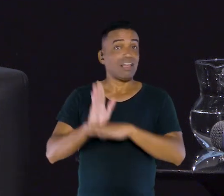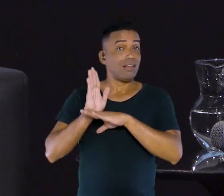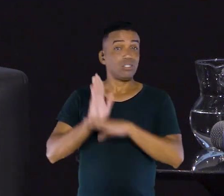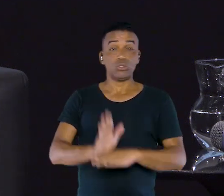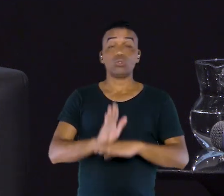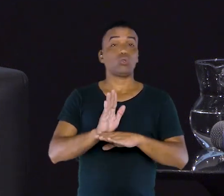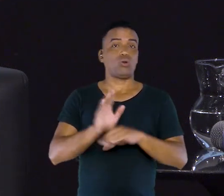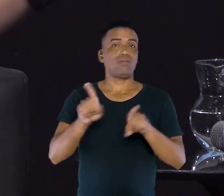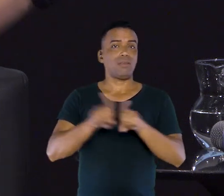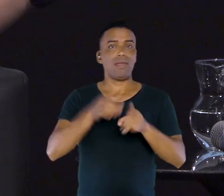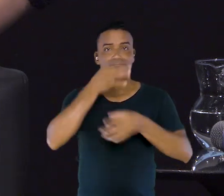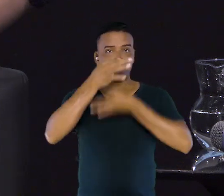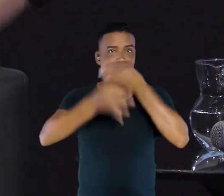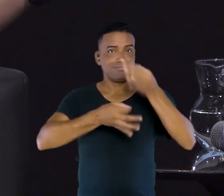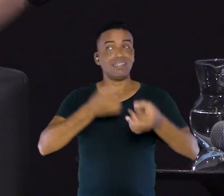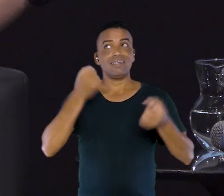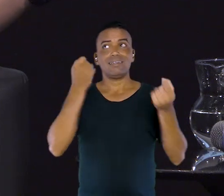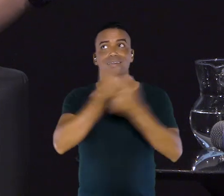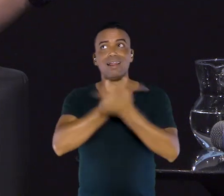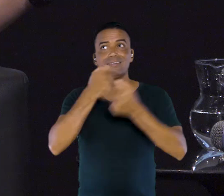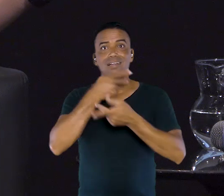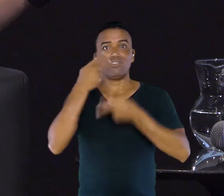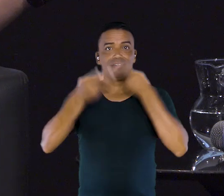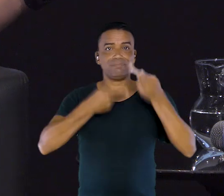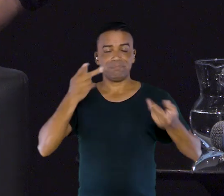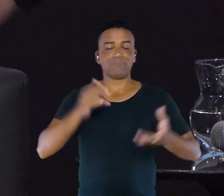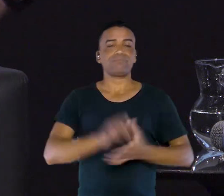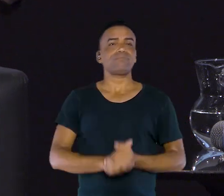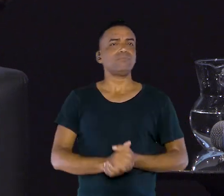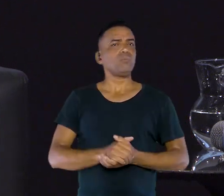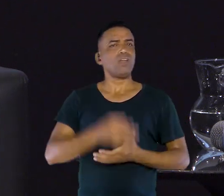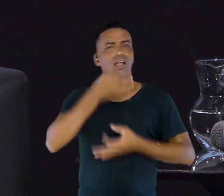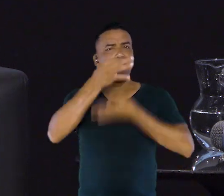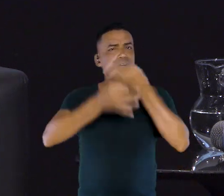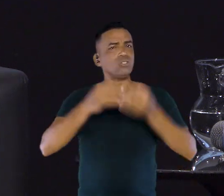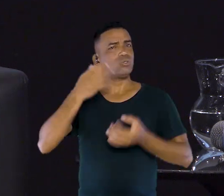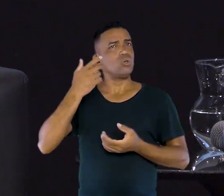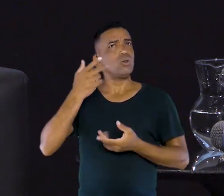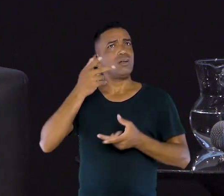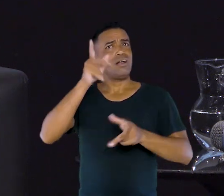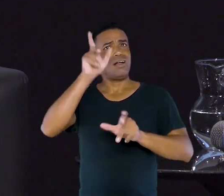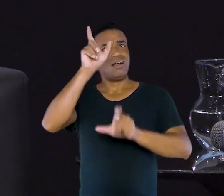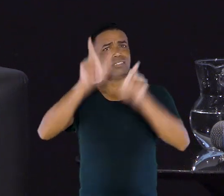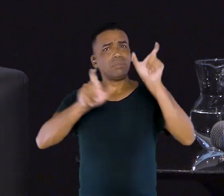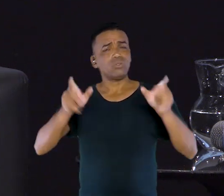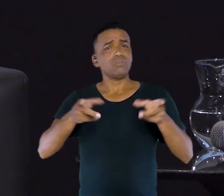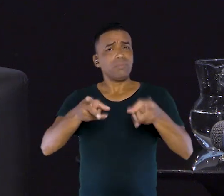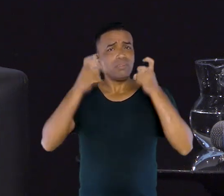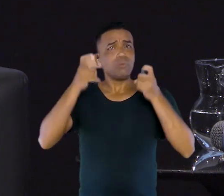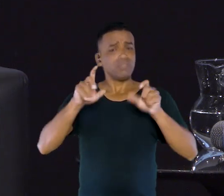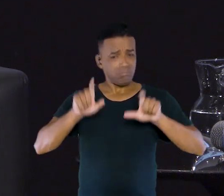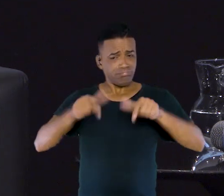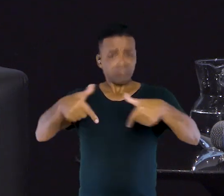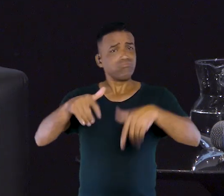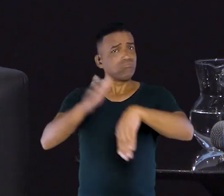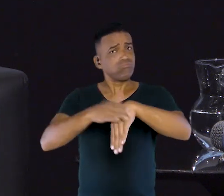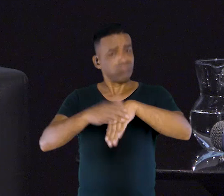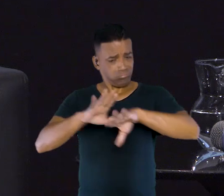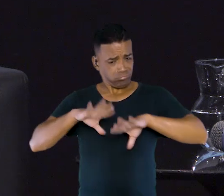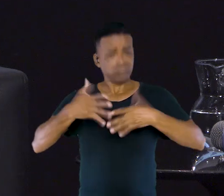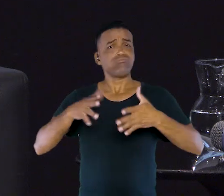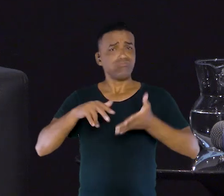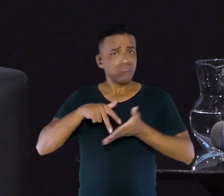muitas coisas. E eu acho também, é engraçado que você falou isso, né, Fran? Eu acho que as pessoas perceberam que elas tinham que fazer alguma coisa, né?